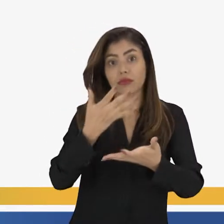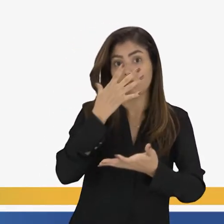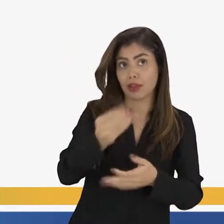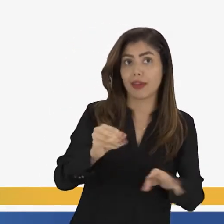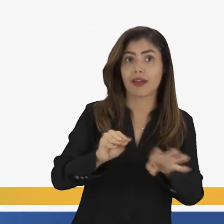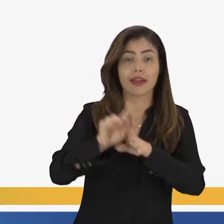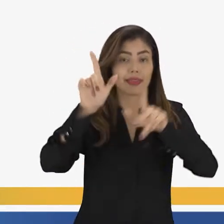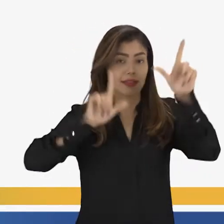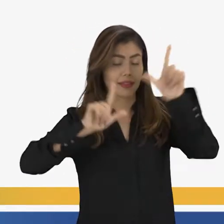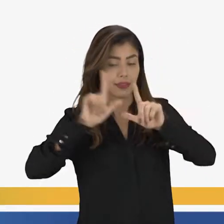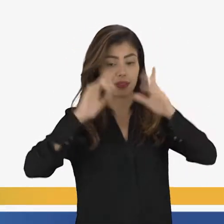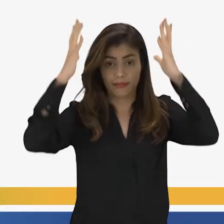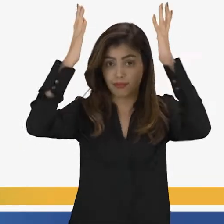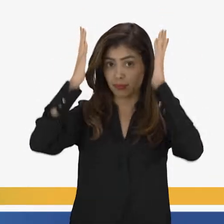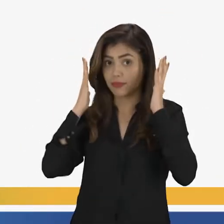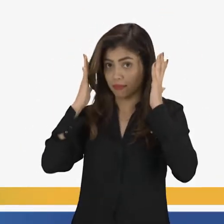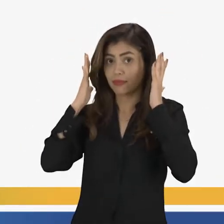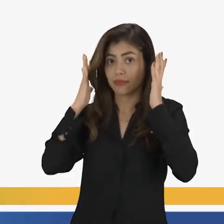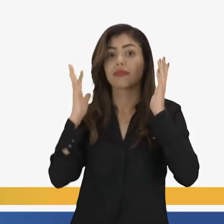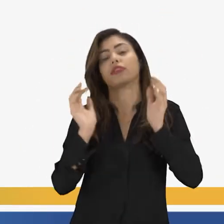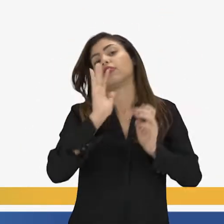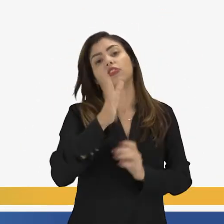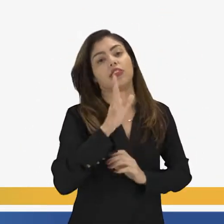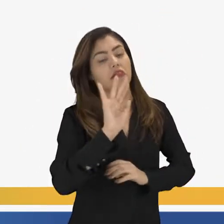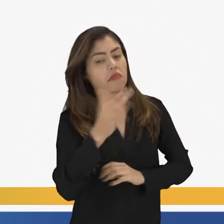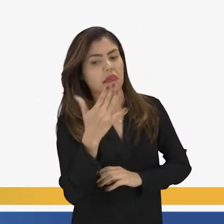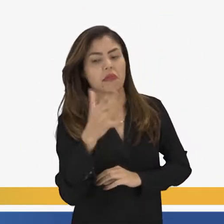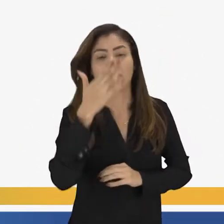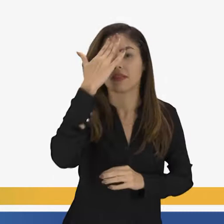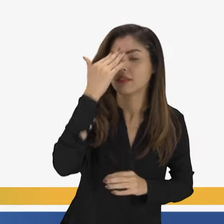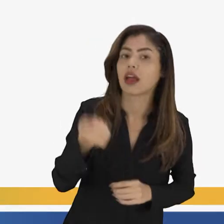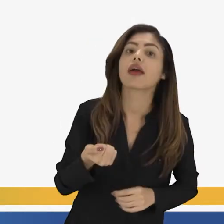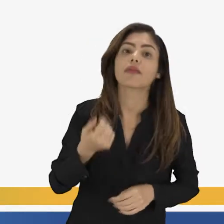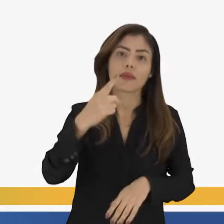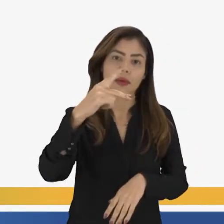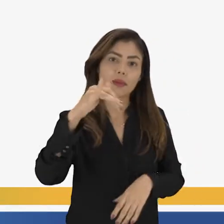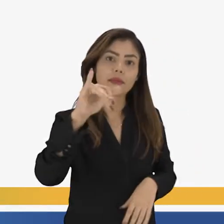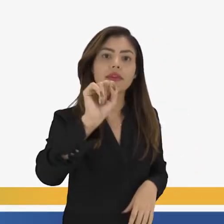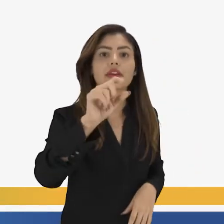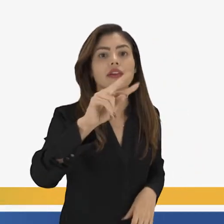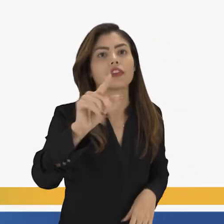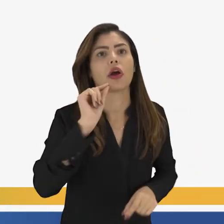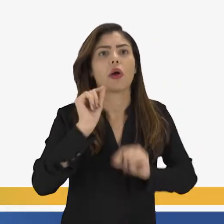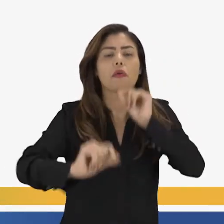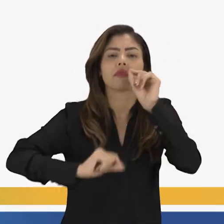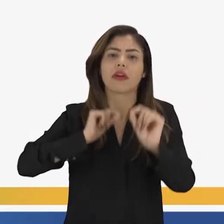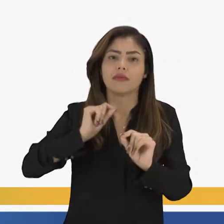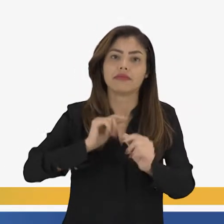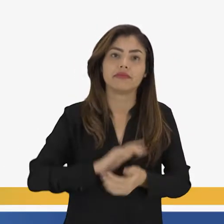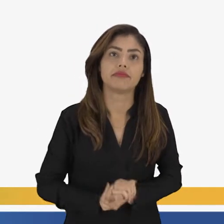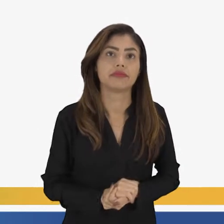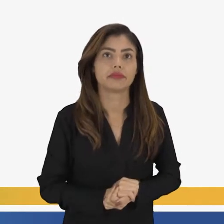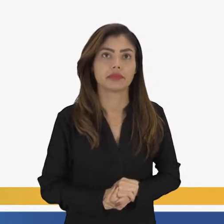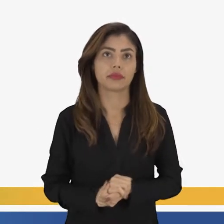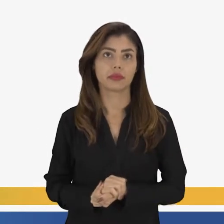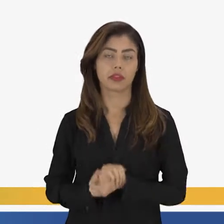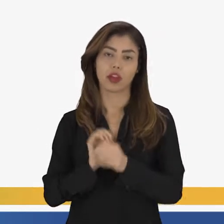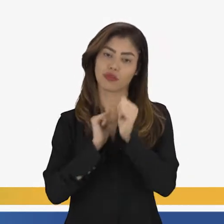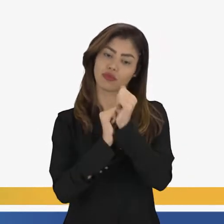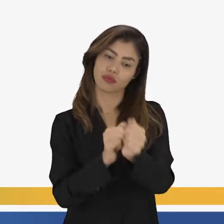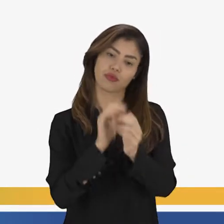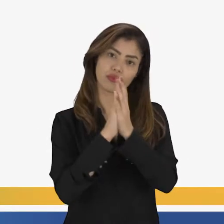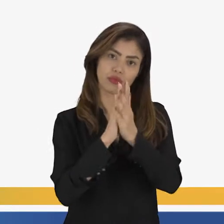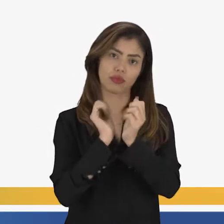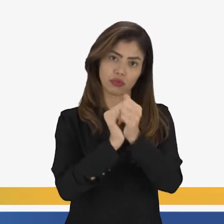com uma televisão na cabeça. Isso já nos dá uma grande pista do que é a indústria cultural. Sigam comigo